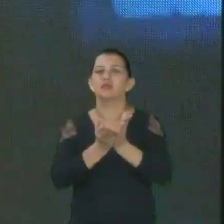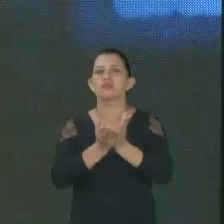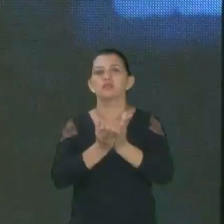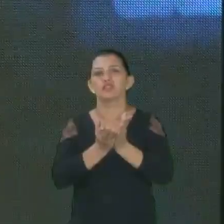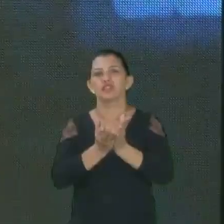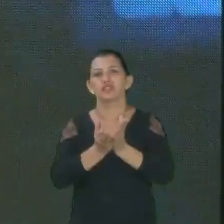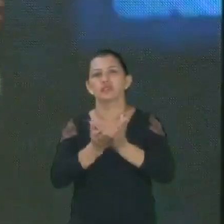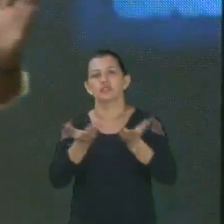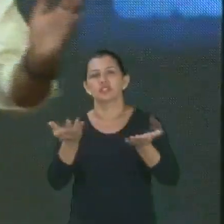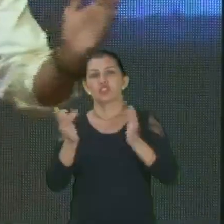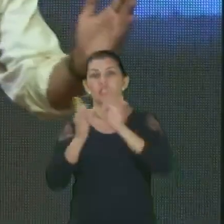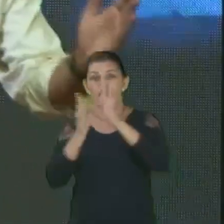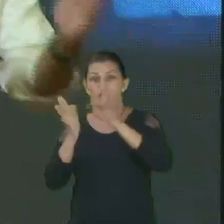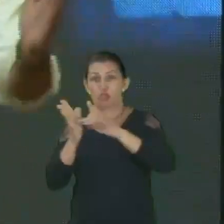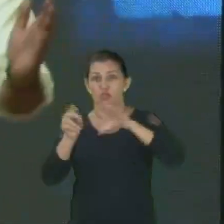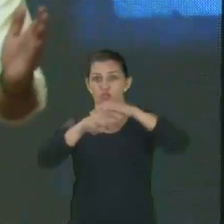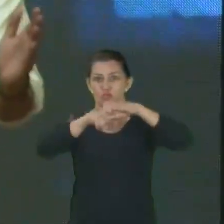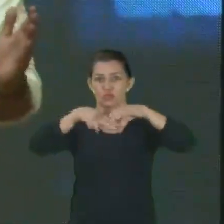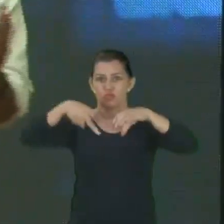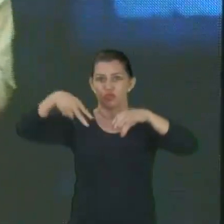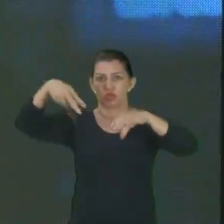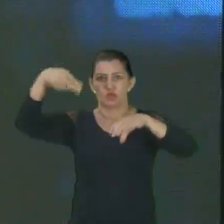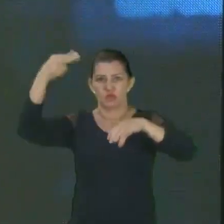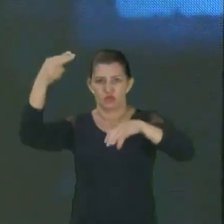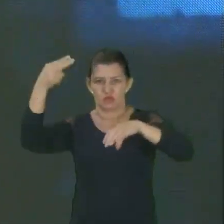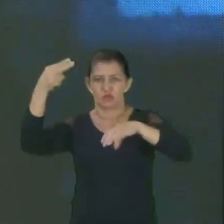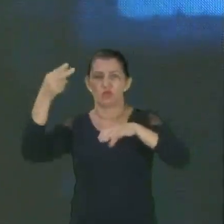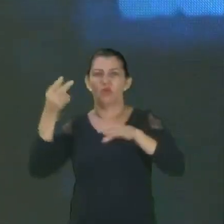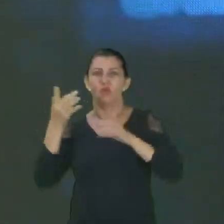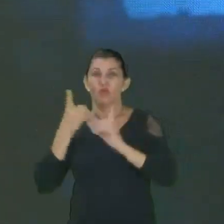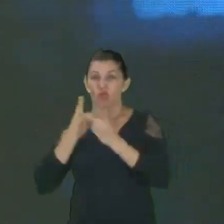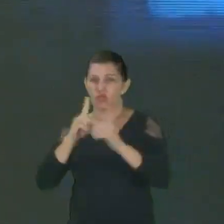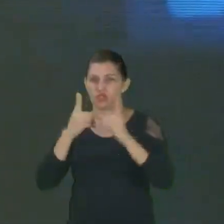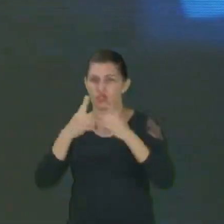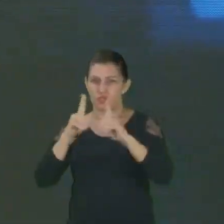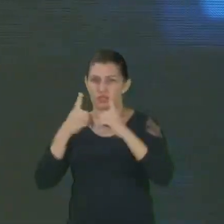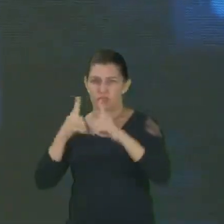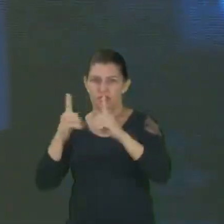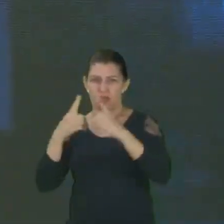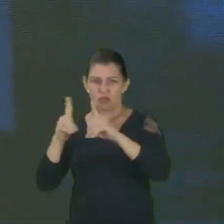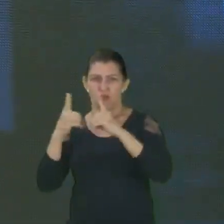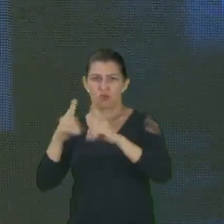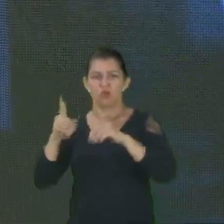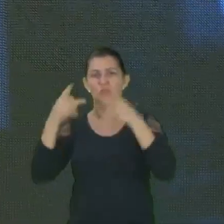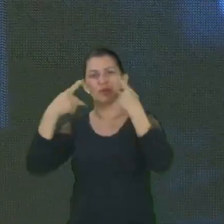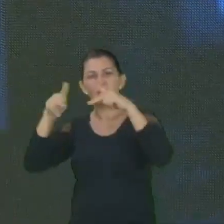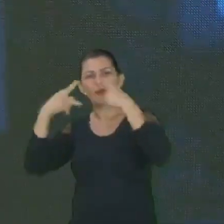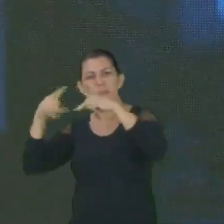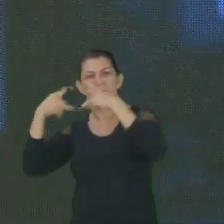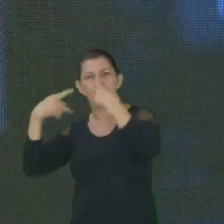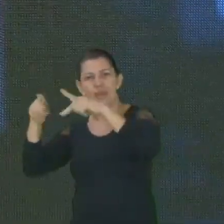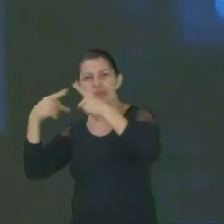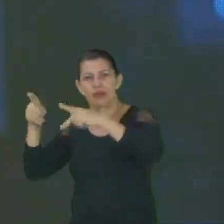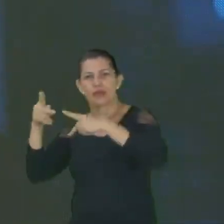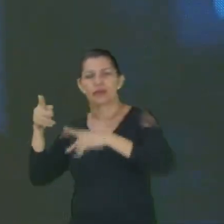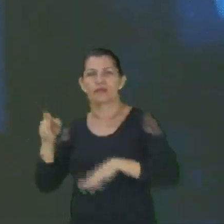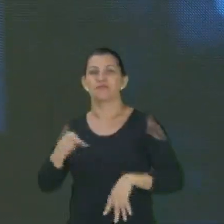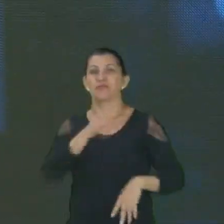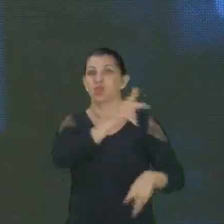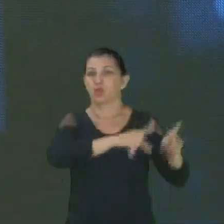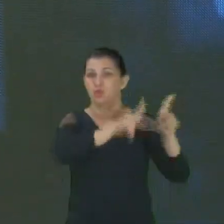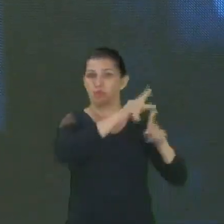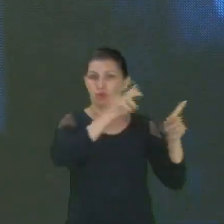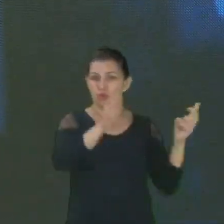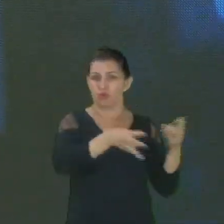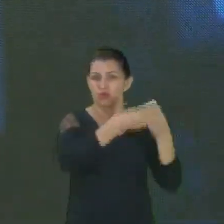primeiros discípulos começaram a pregar a fé cristã, para o judaísmo, o